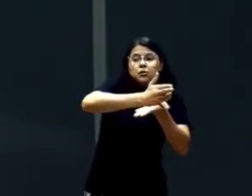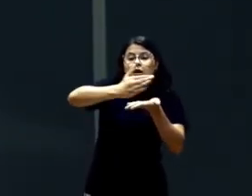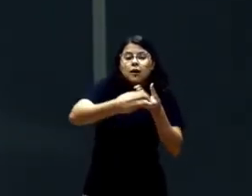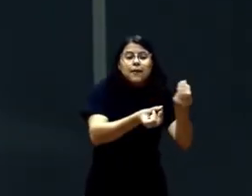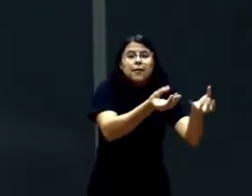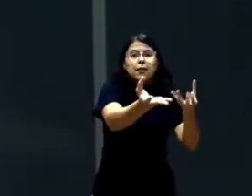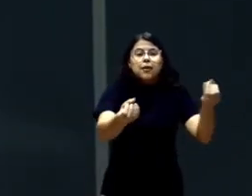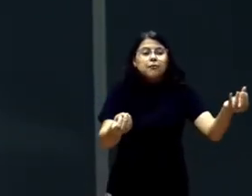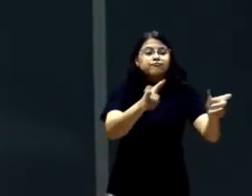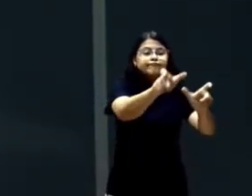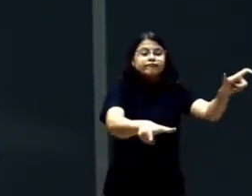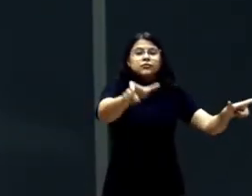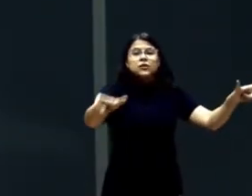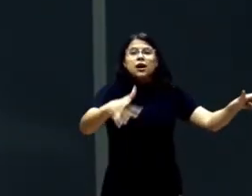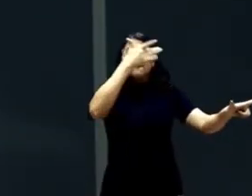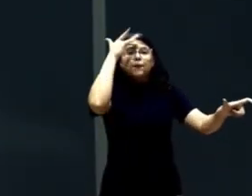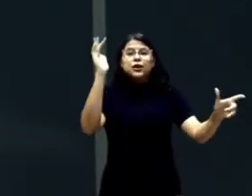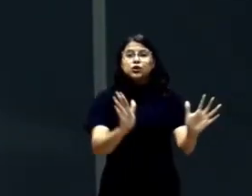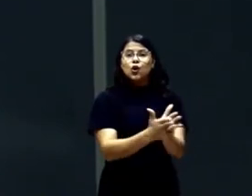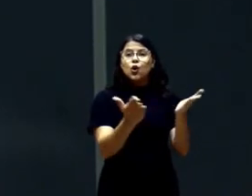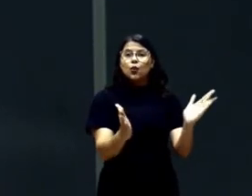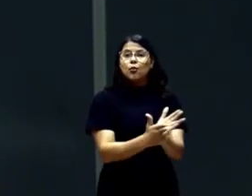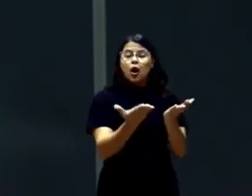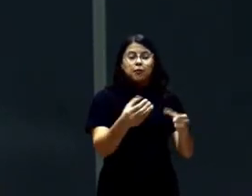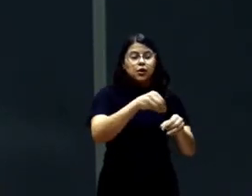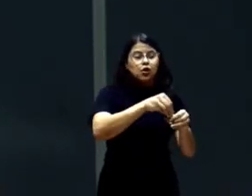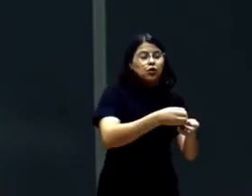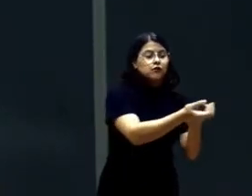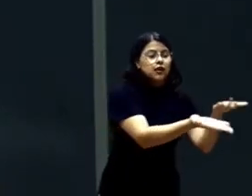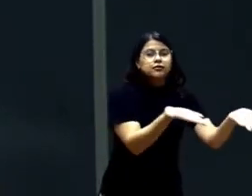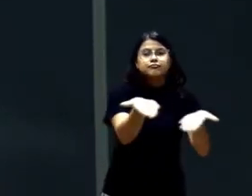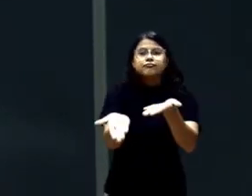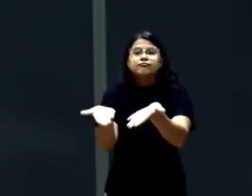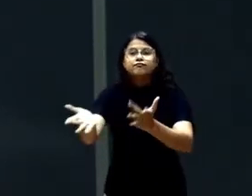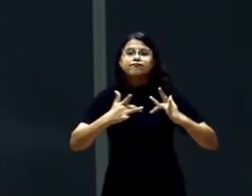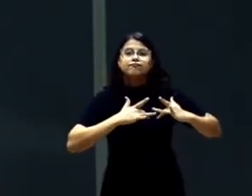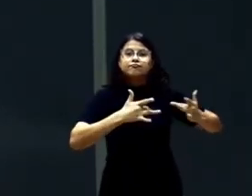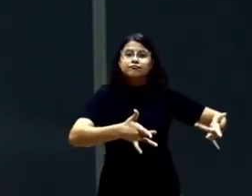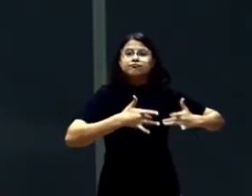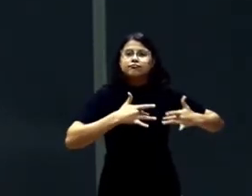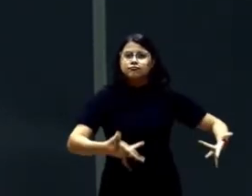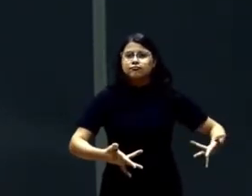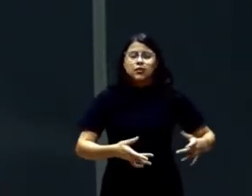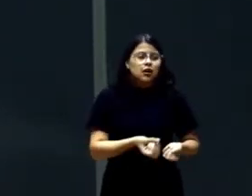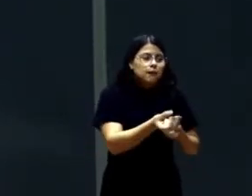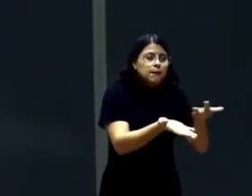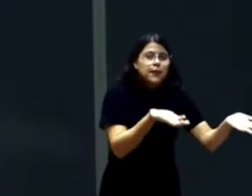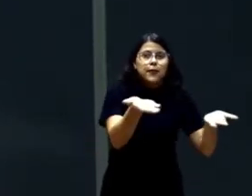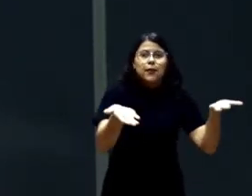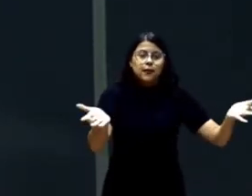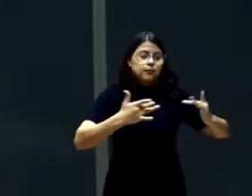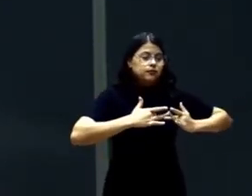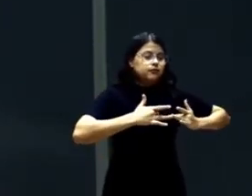e entregar e ofertar daquilo que ele teve em abundância para o povo da vila, repartir.